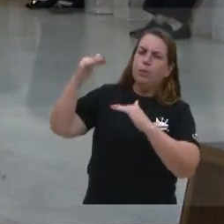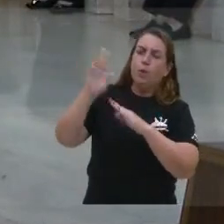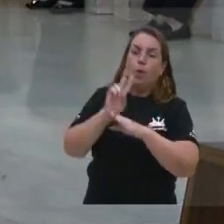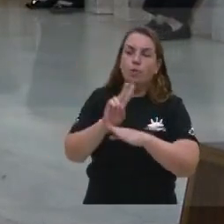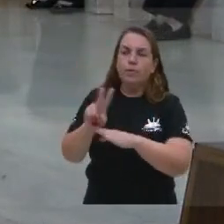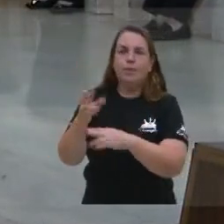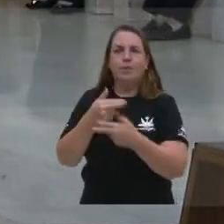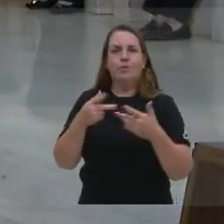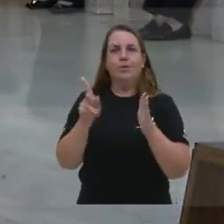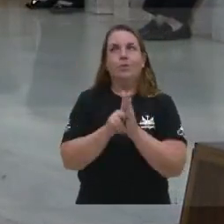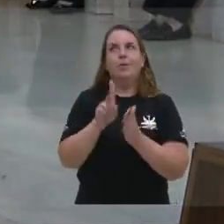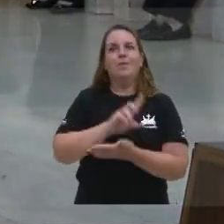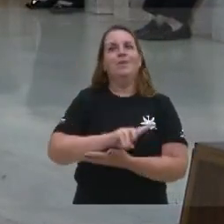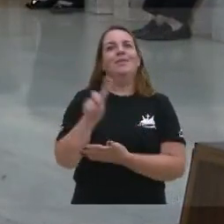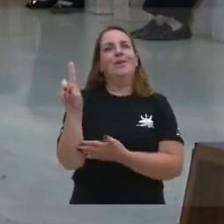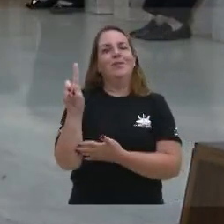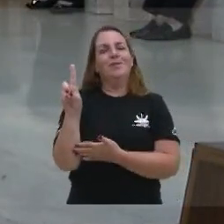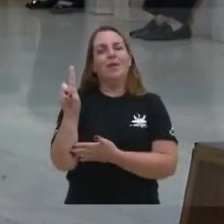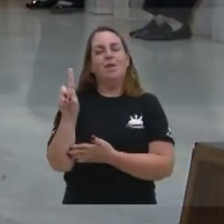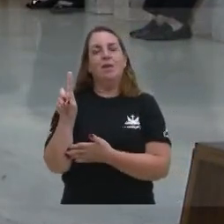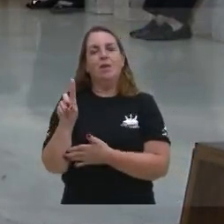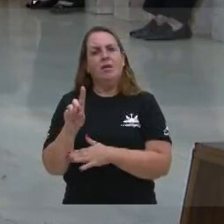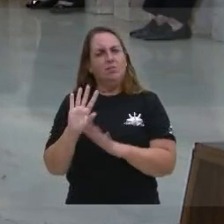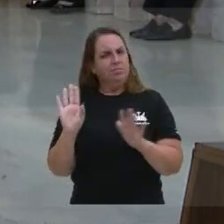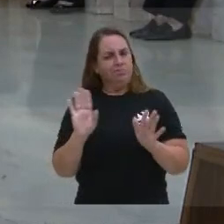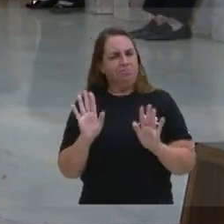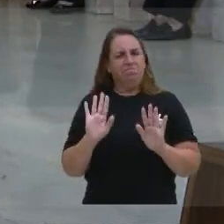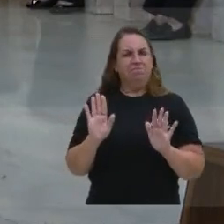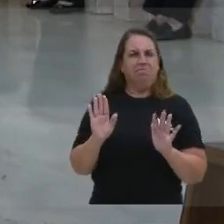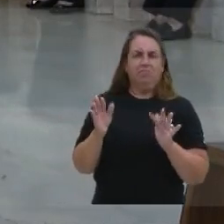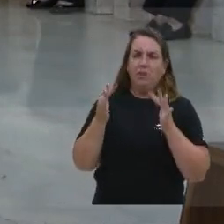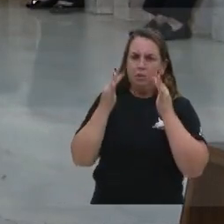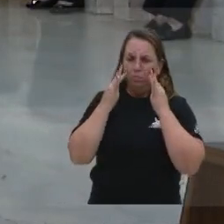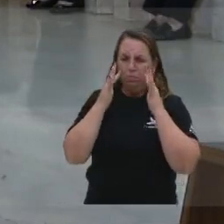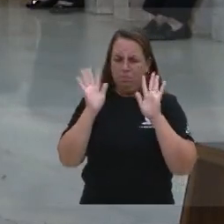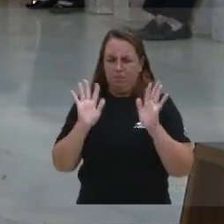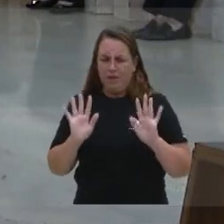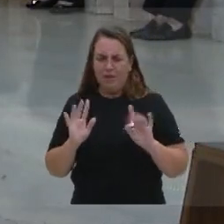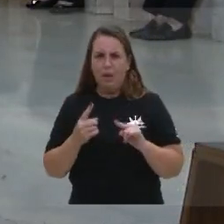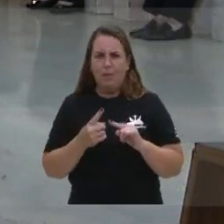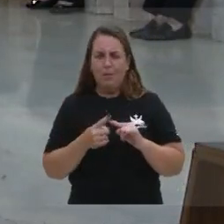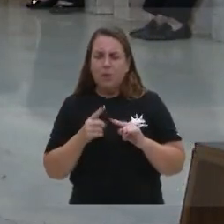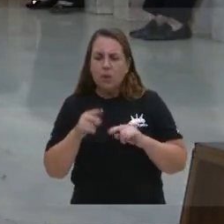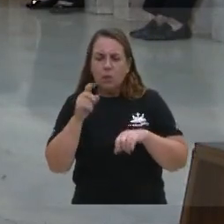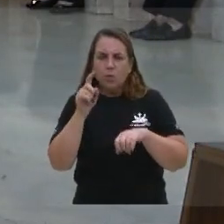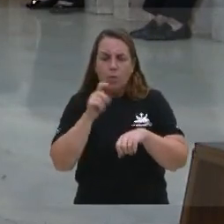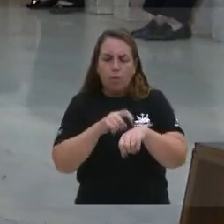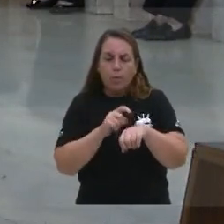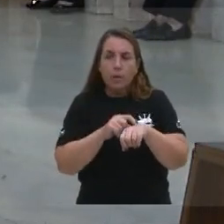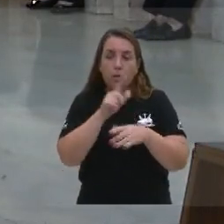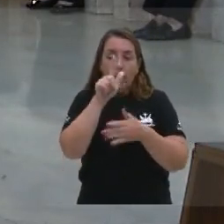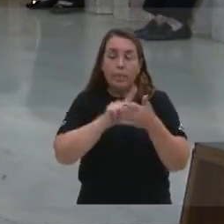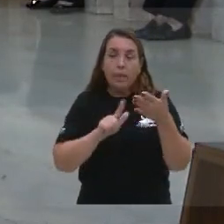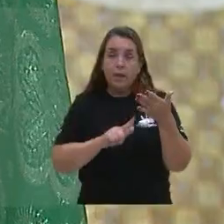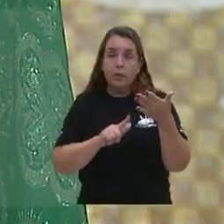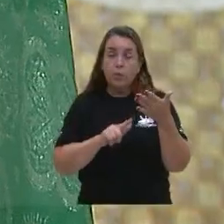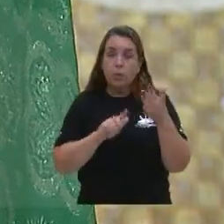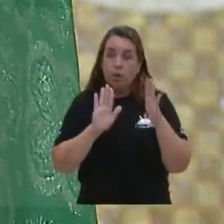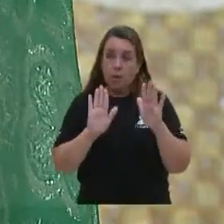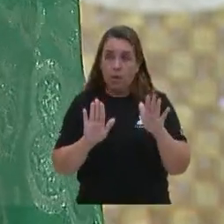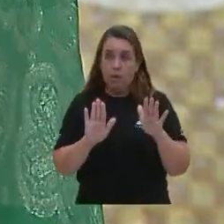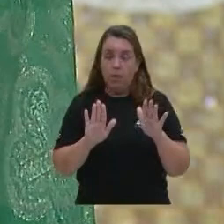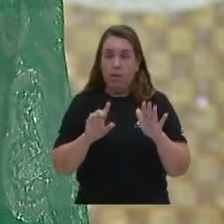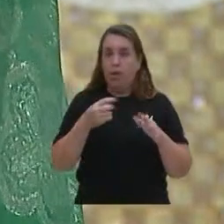coisas de Deus. Não te impressiona que num determinado momento da leitura, eu não vou poder fazer